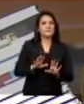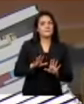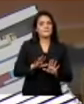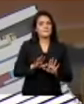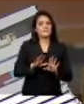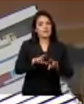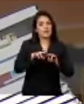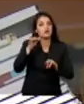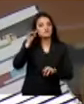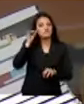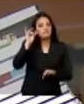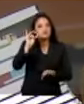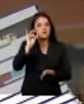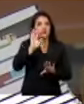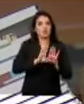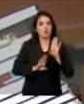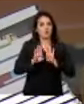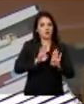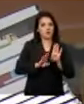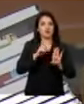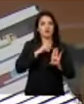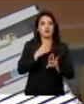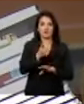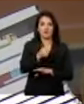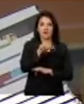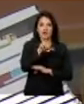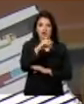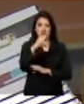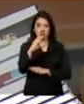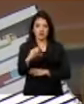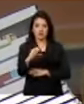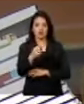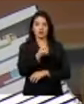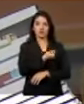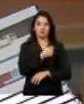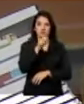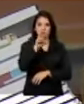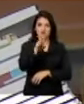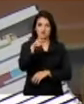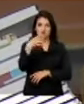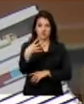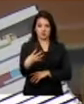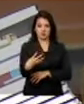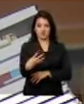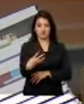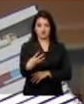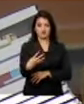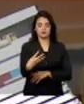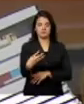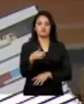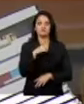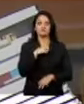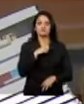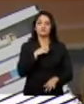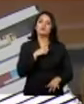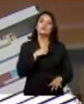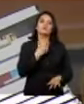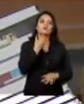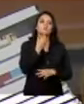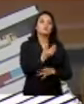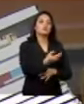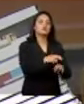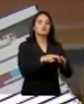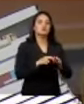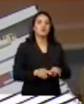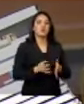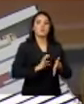a ação declaratória de constitucionalidade 54, ajuizada pelo Partido Comunista do